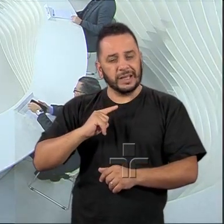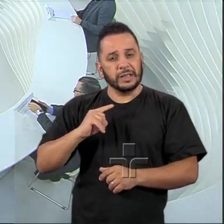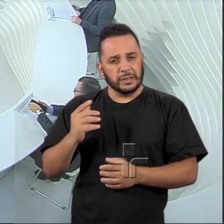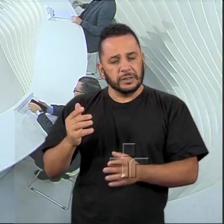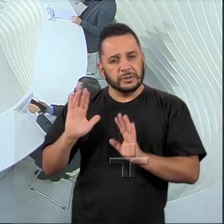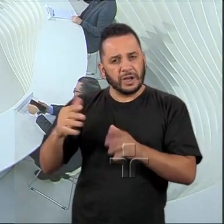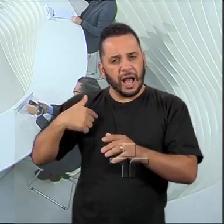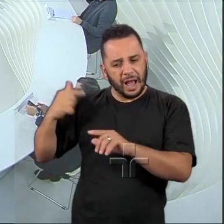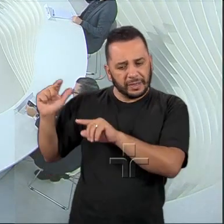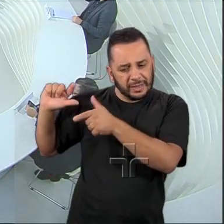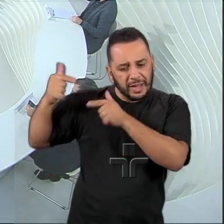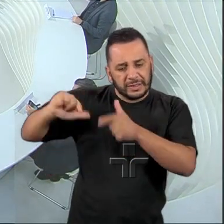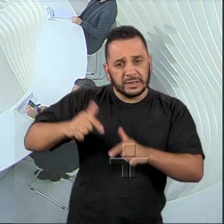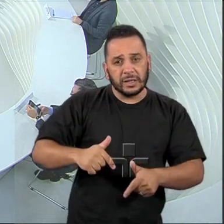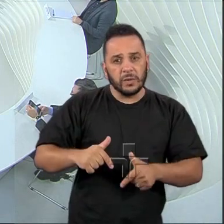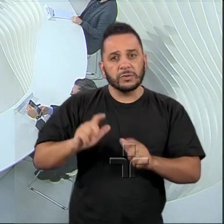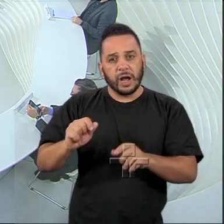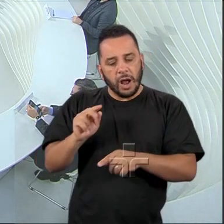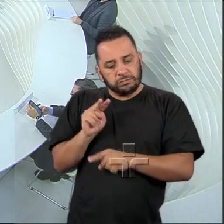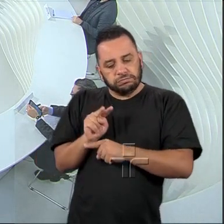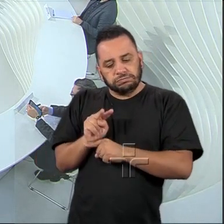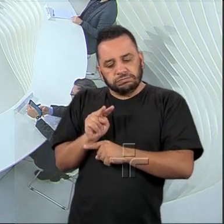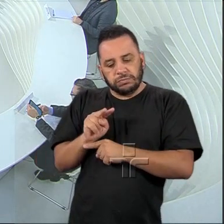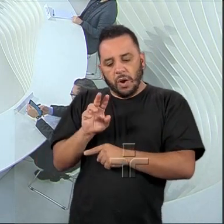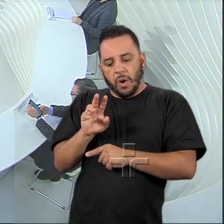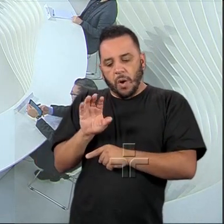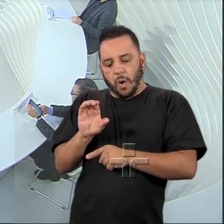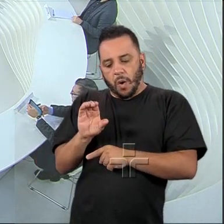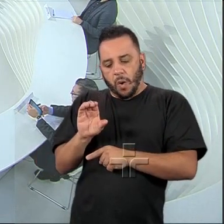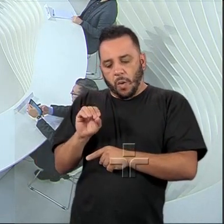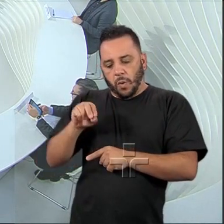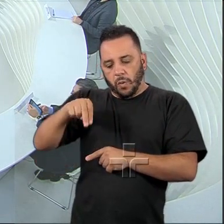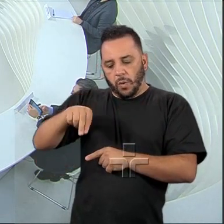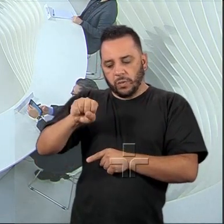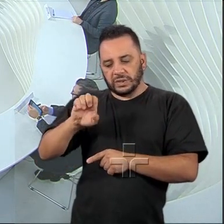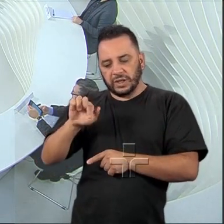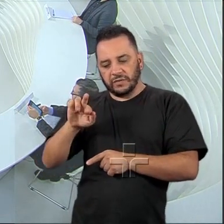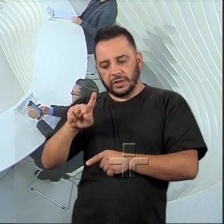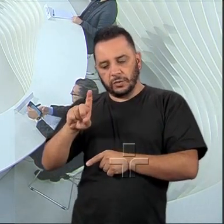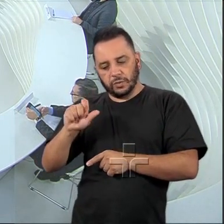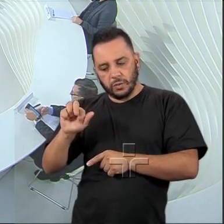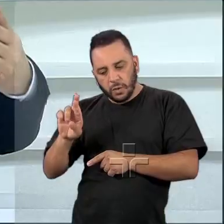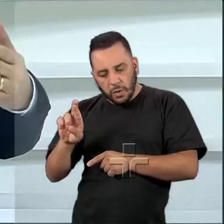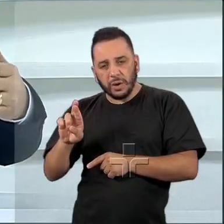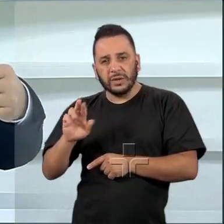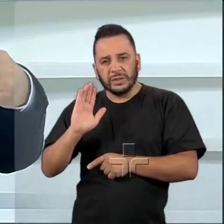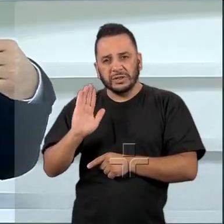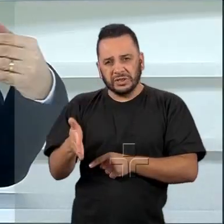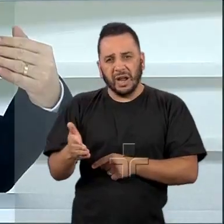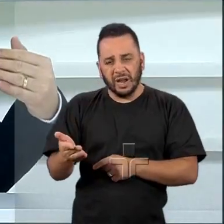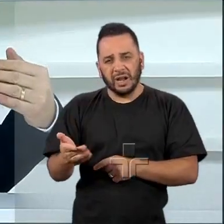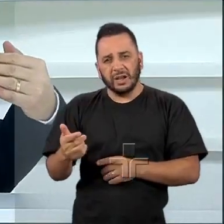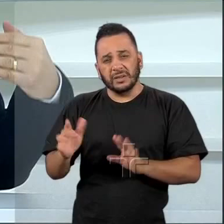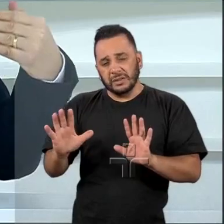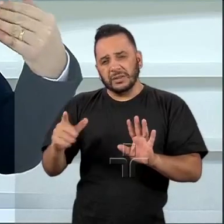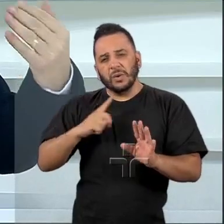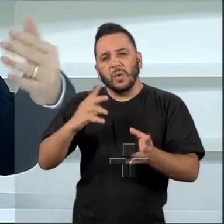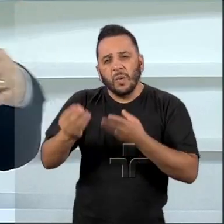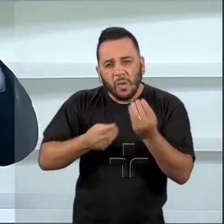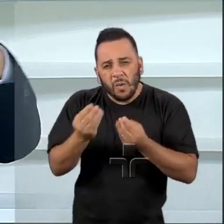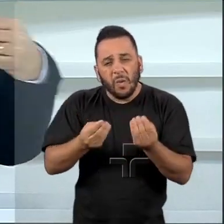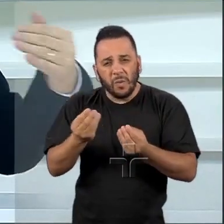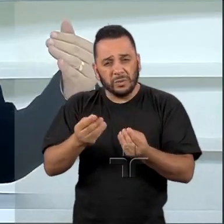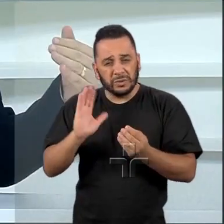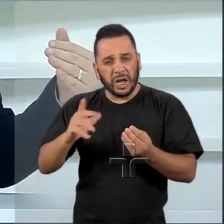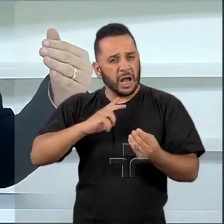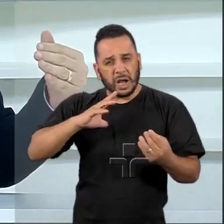alguns períodos da história que tivemos movimentos semelhantes, pós-crise, pós-depressão, e que surgiu